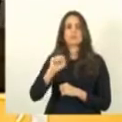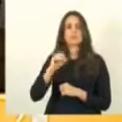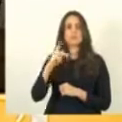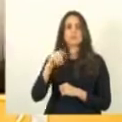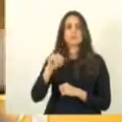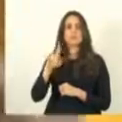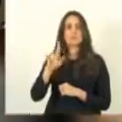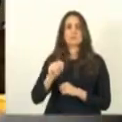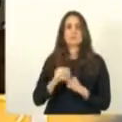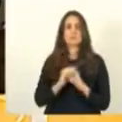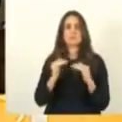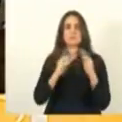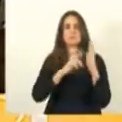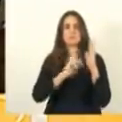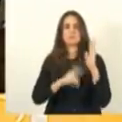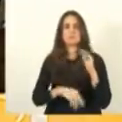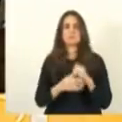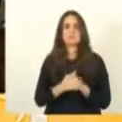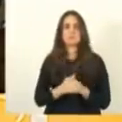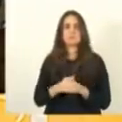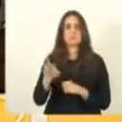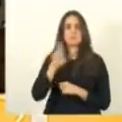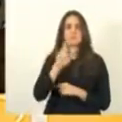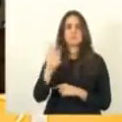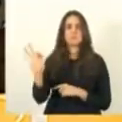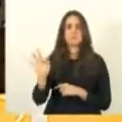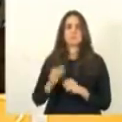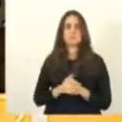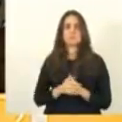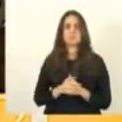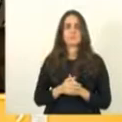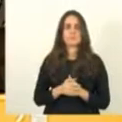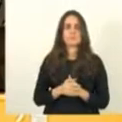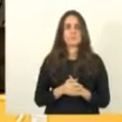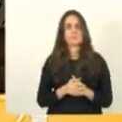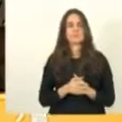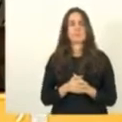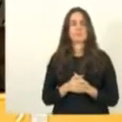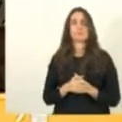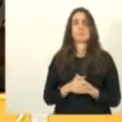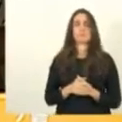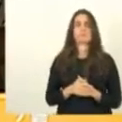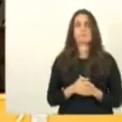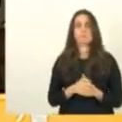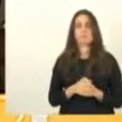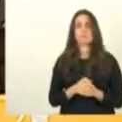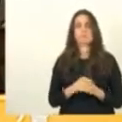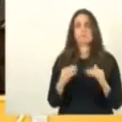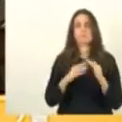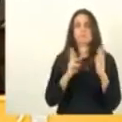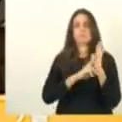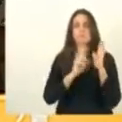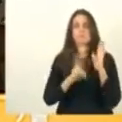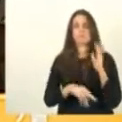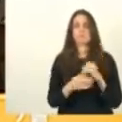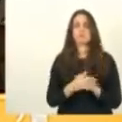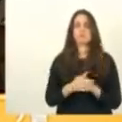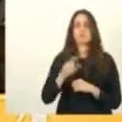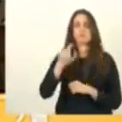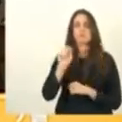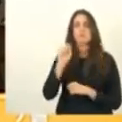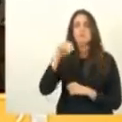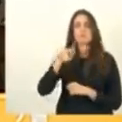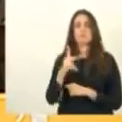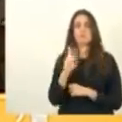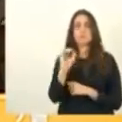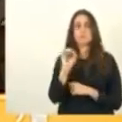Com o relator, deputado doutor Rafael Favato. Doutor Rafael Favato, com o relator. Deputado Alexandre Chambinho, novamente. Com